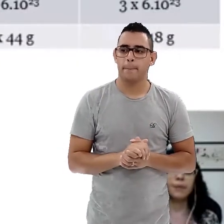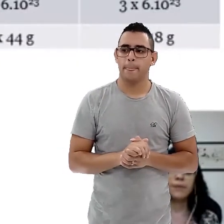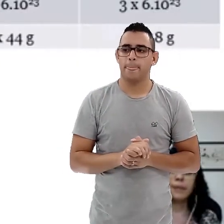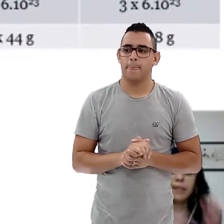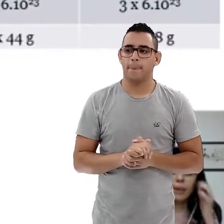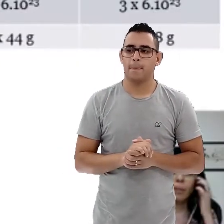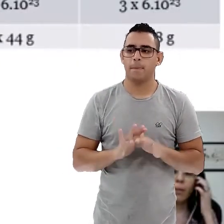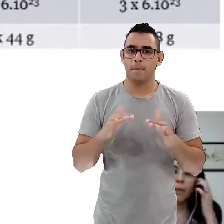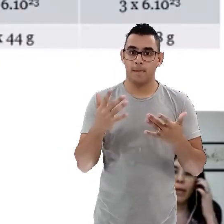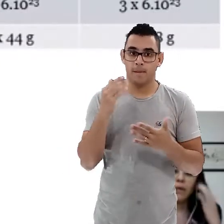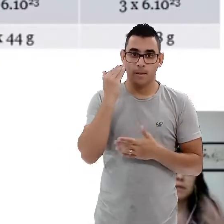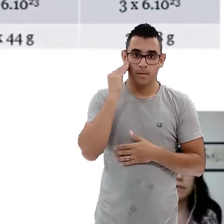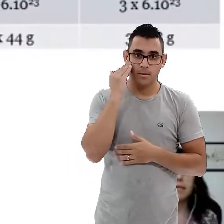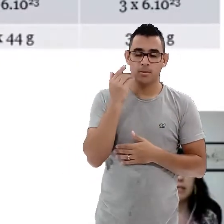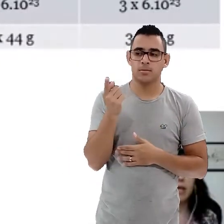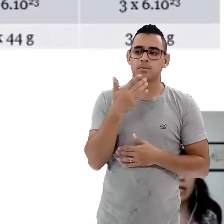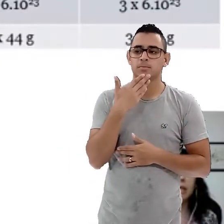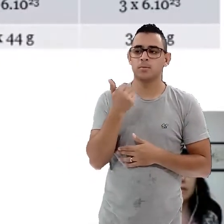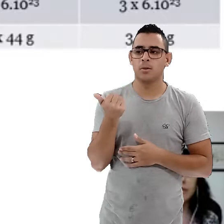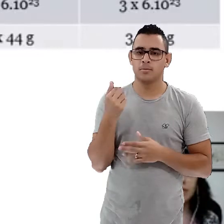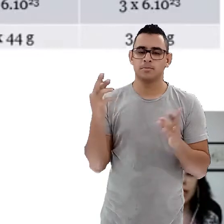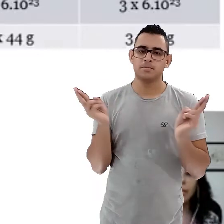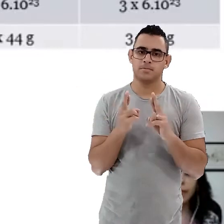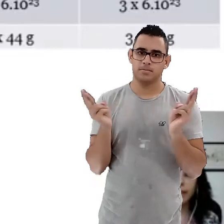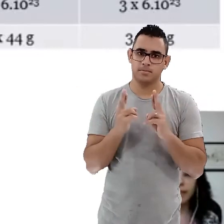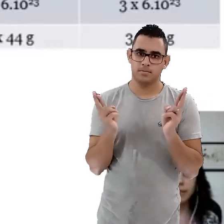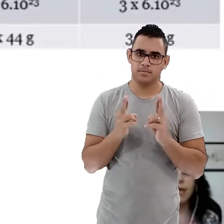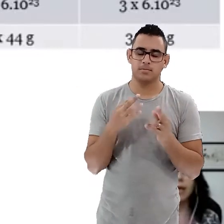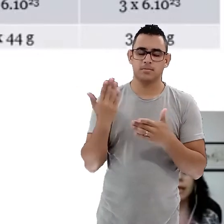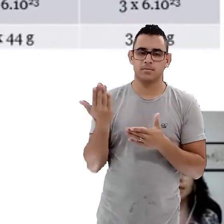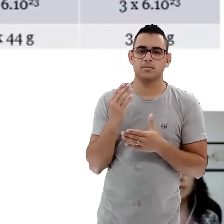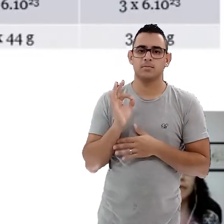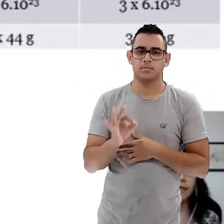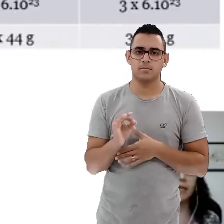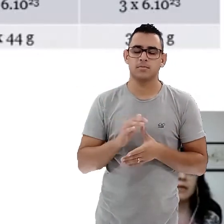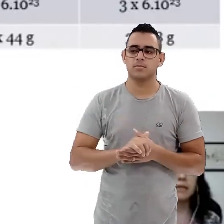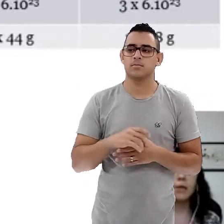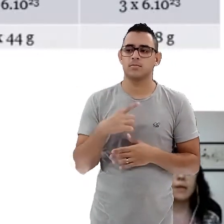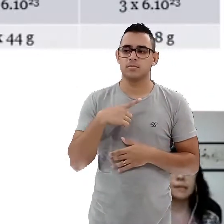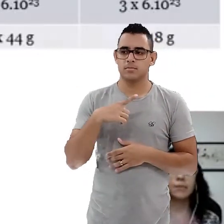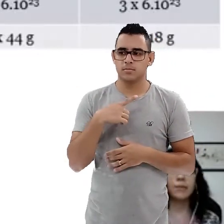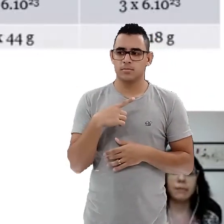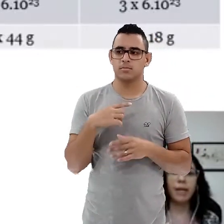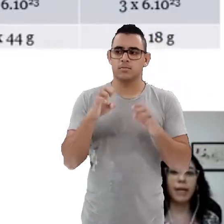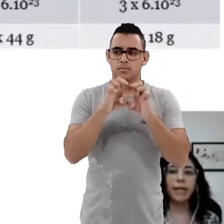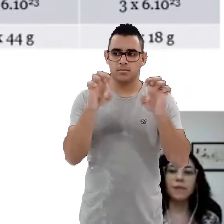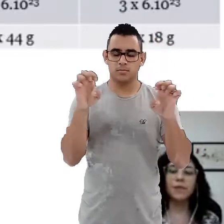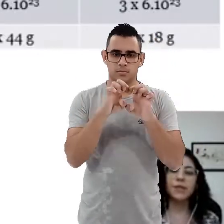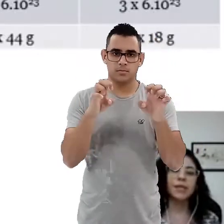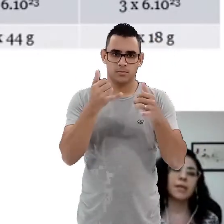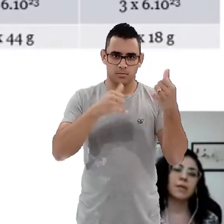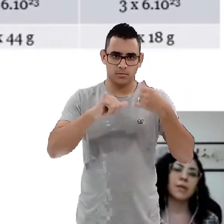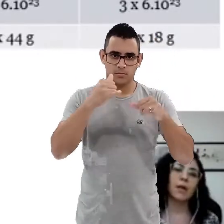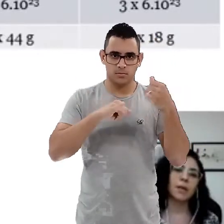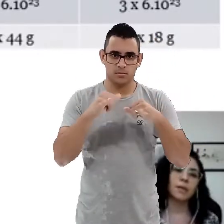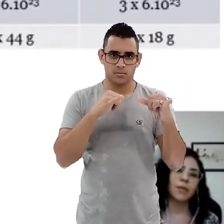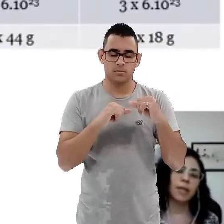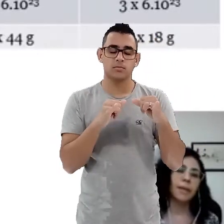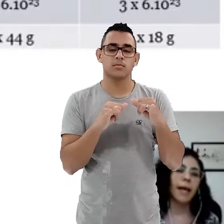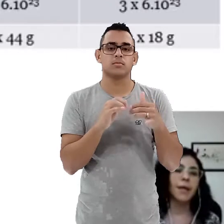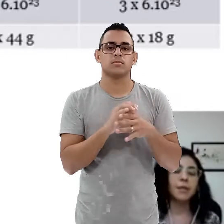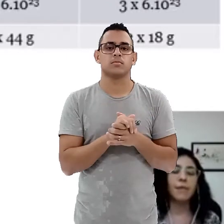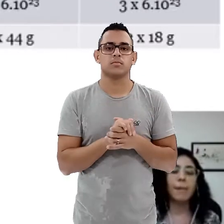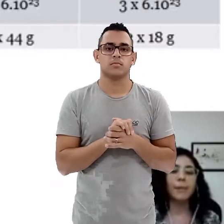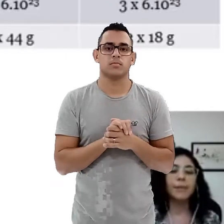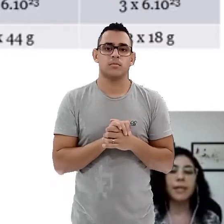Bom, então vamos entender um pouco melhor sobre essas relações estequiométricas, né? A gente vai ter a nossa equação química e através da nossa equação